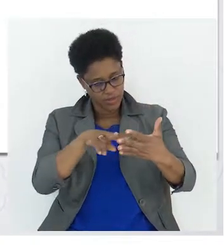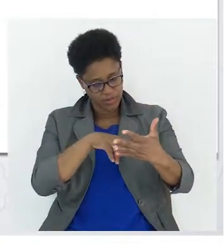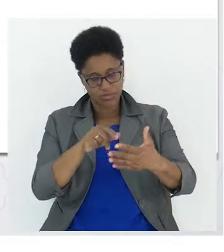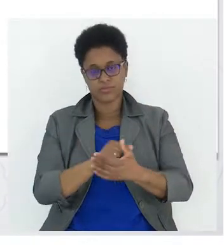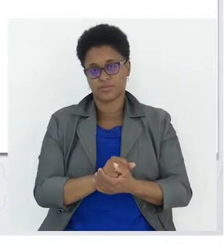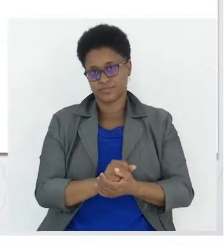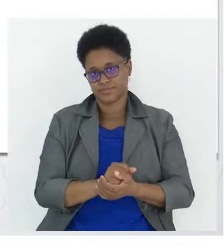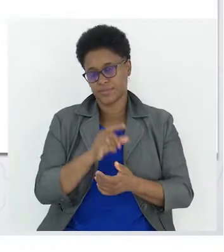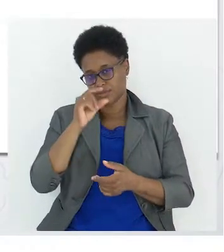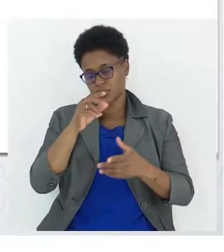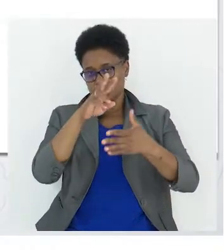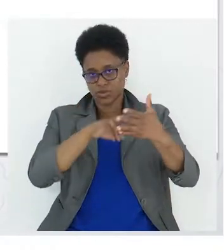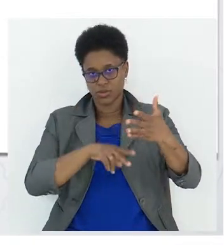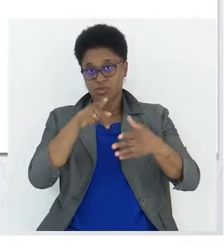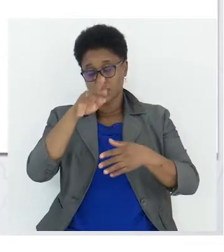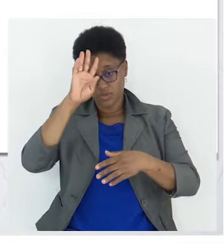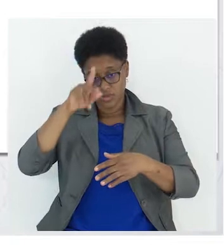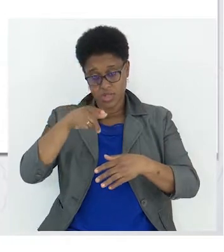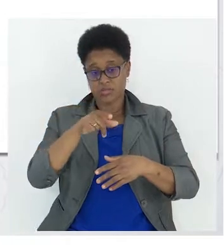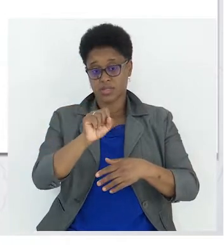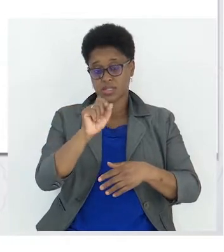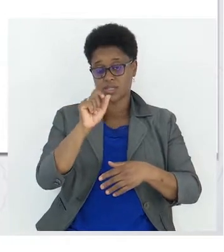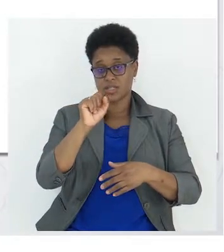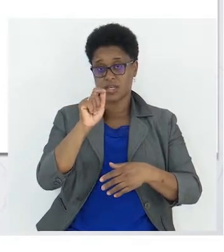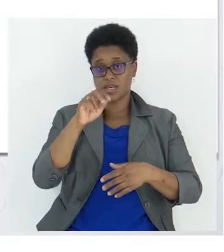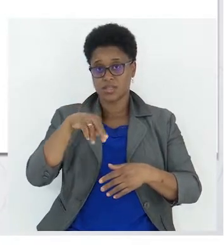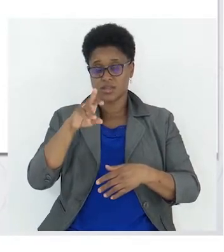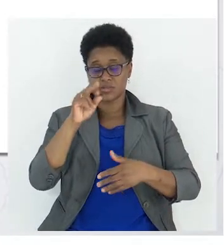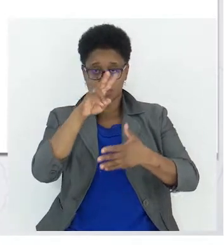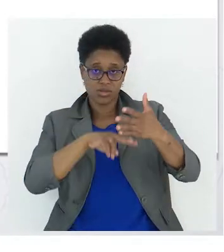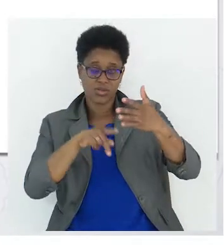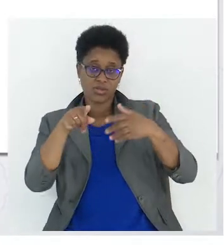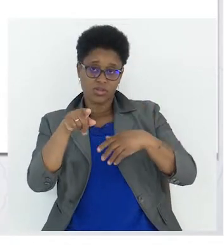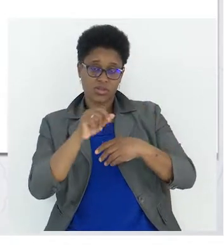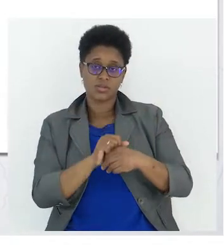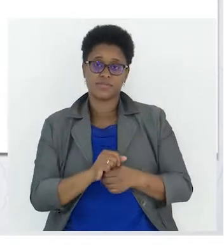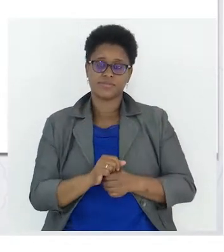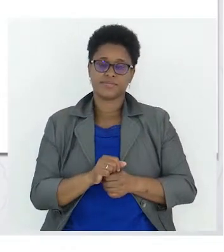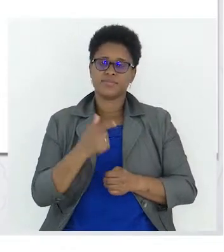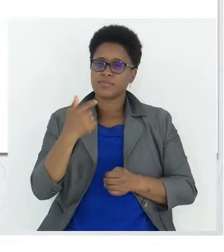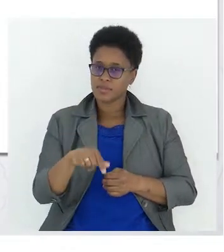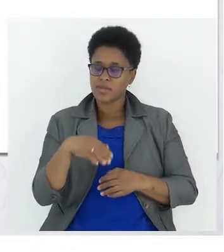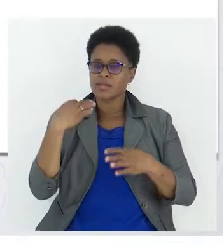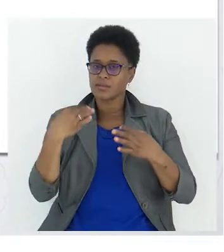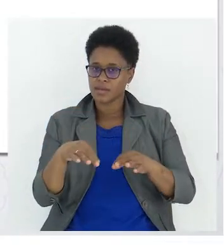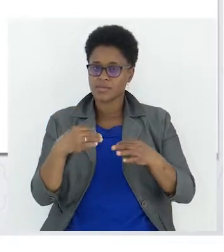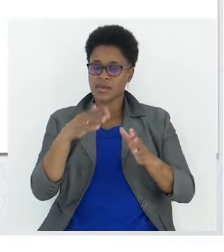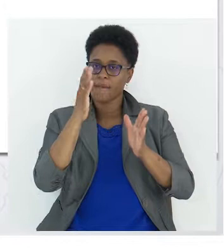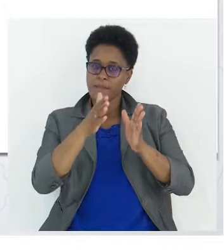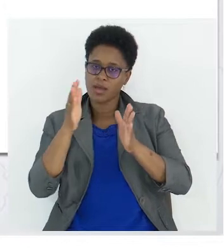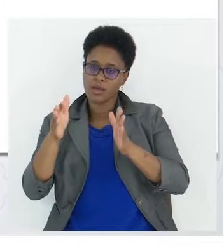excerto, sabes que esses géneros de texto, ou então esses textos aí, têm várias páginas, têm